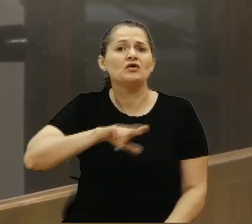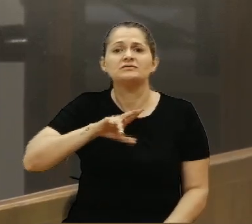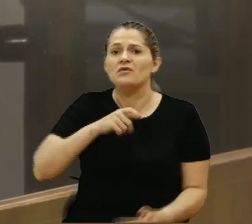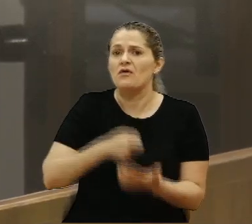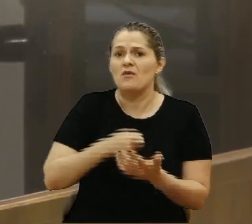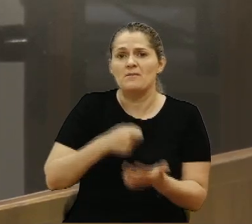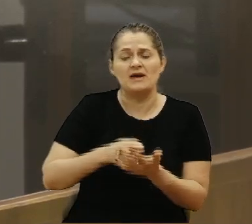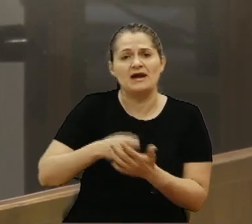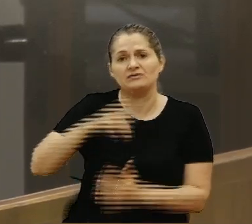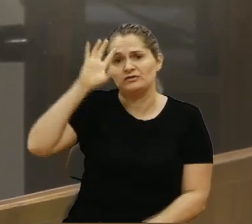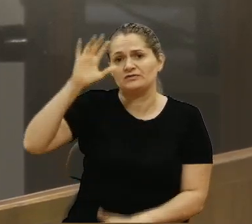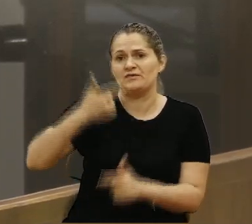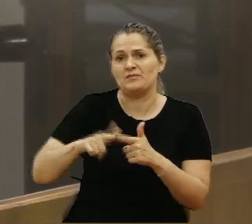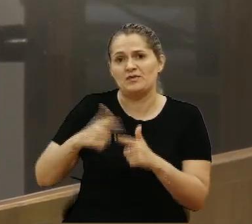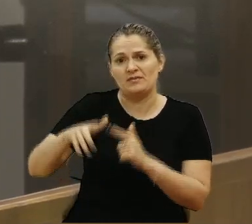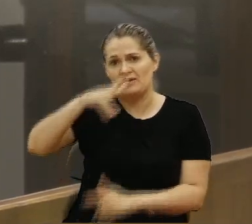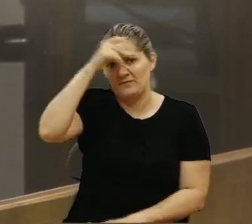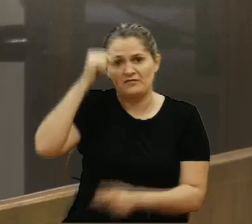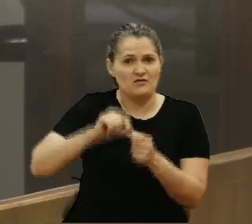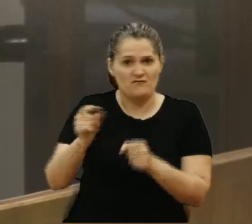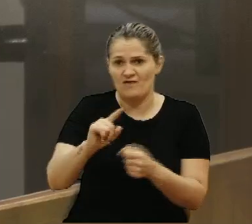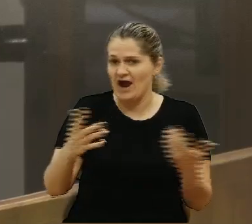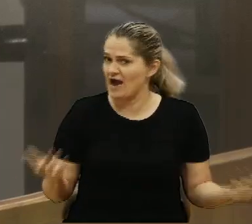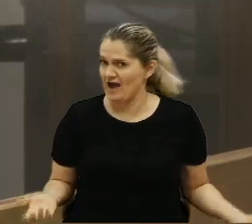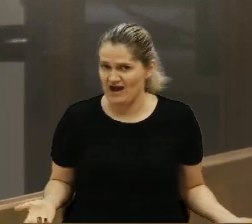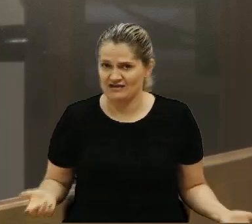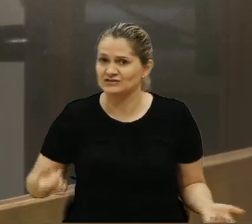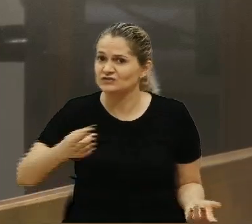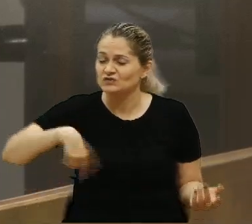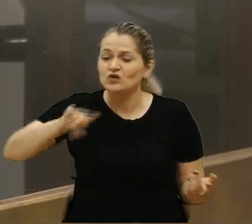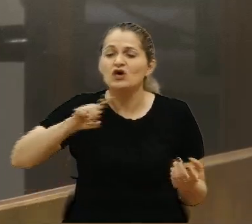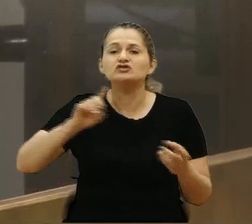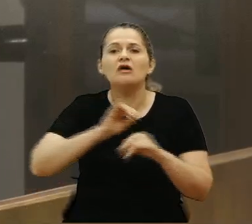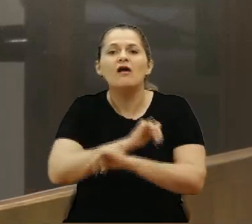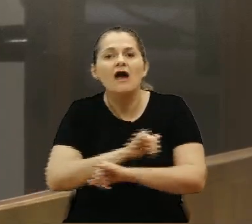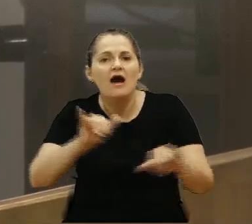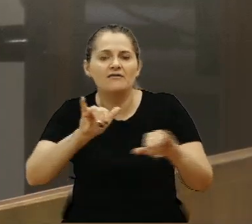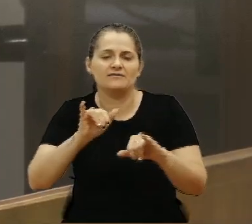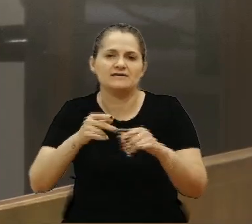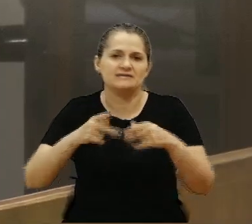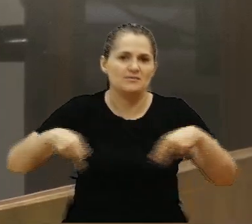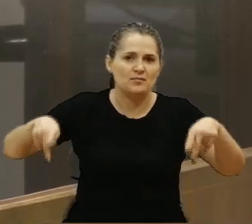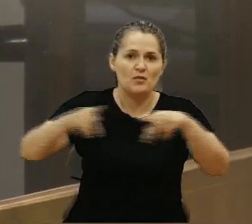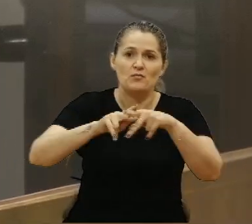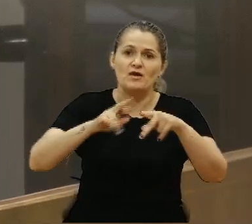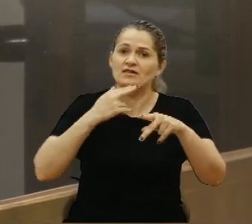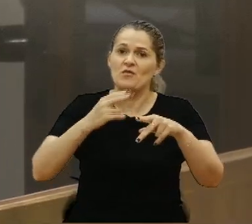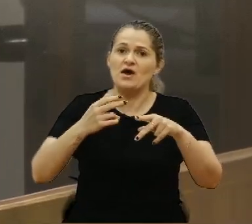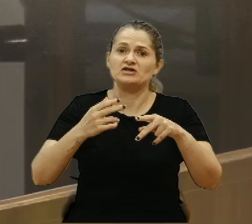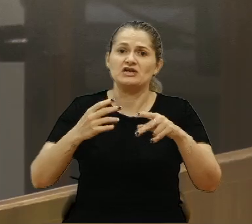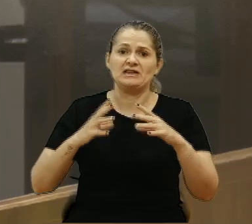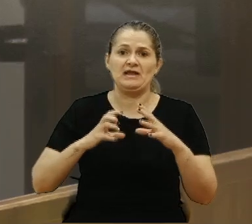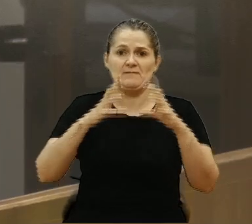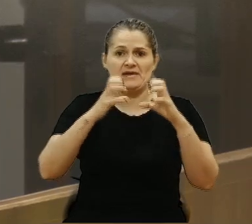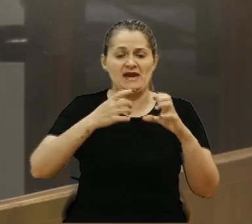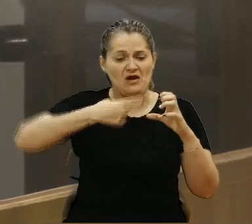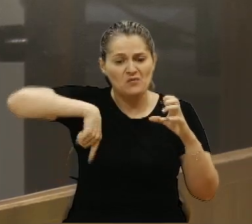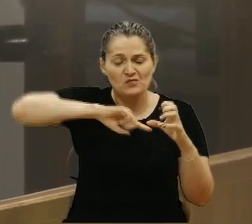prefeito não resolve. Nós somos obrigados a dar as informações para ele. Não venham brigar com a gente.